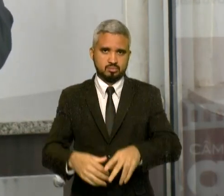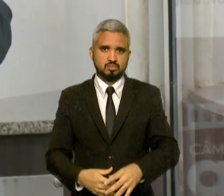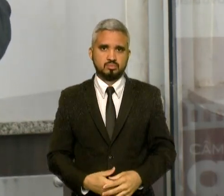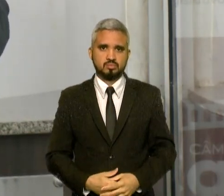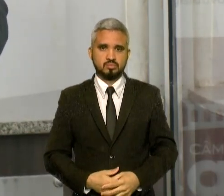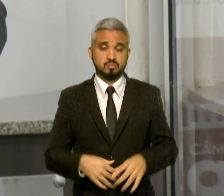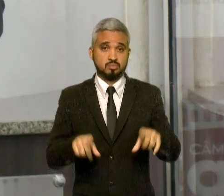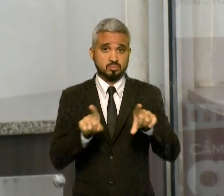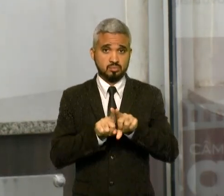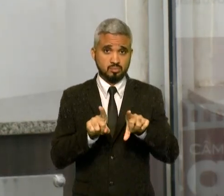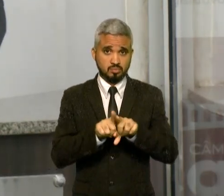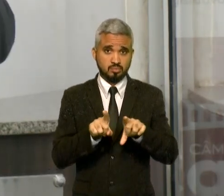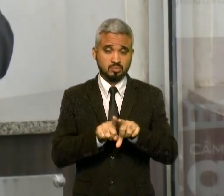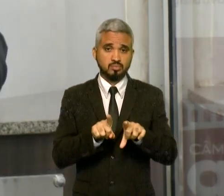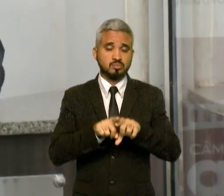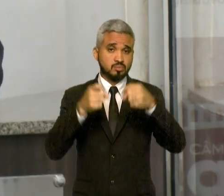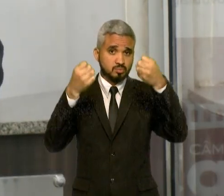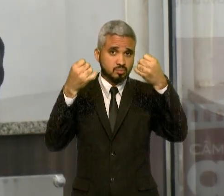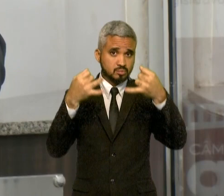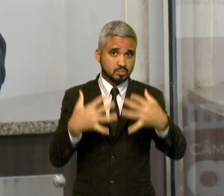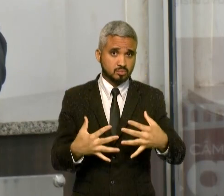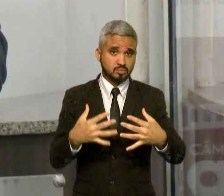importante de crescimento,